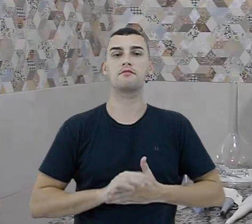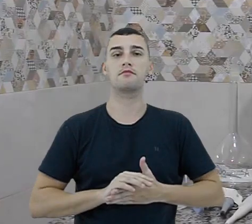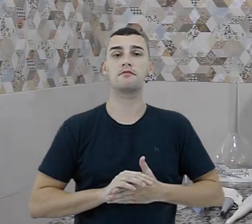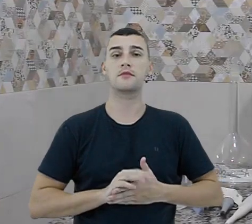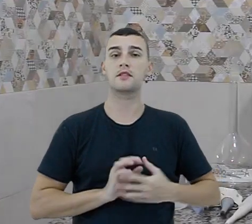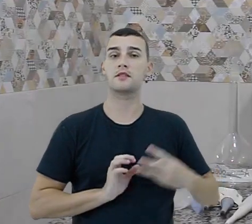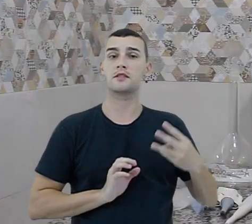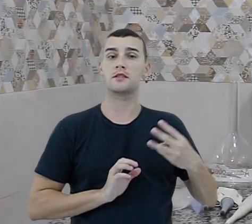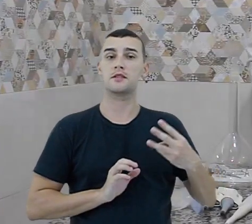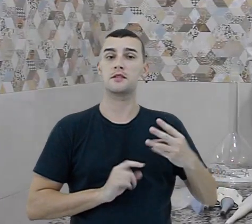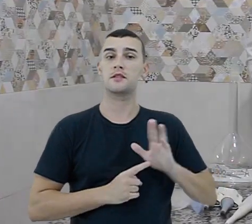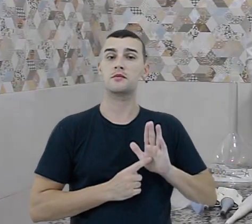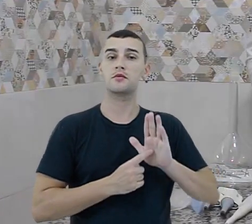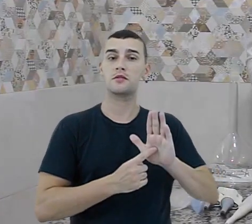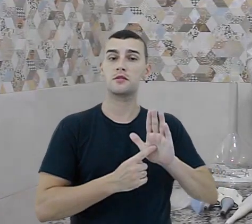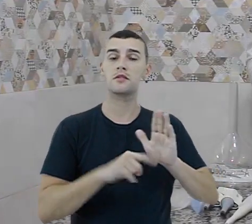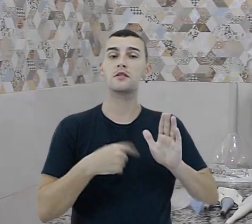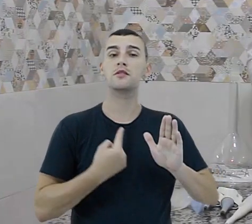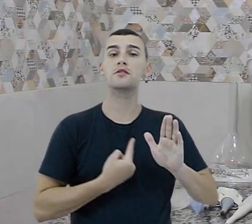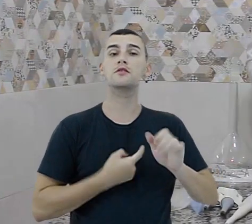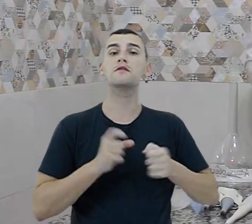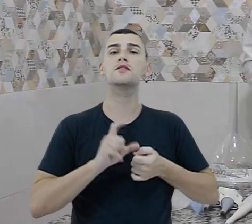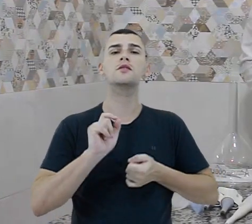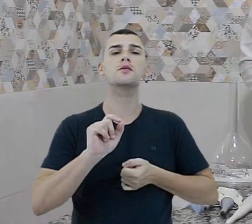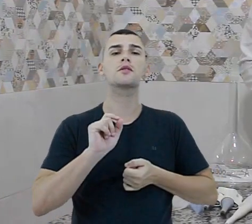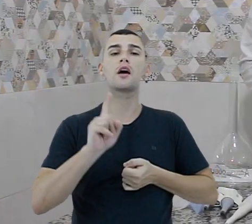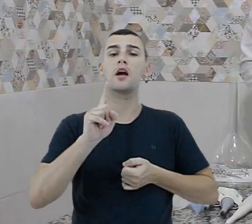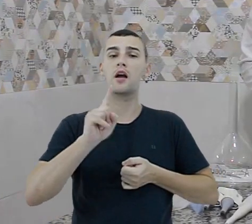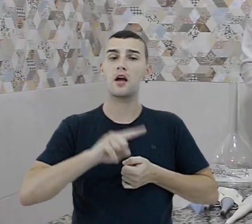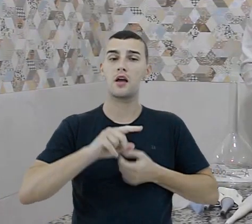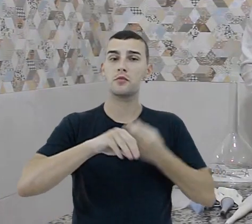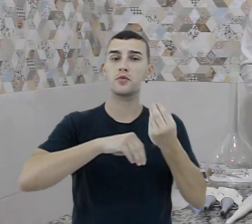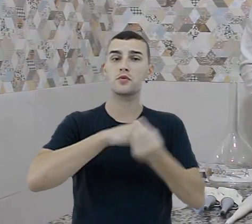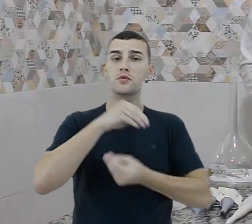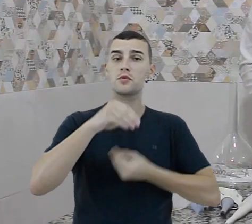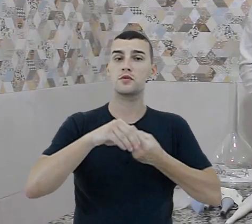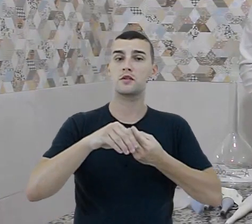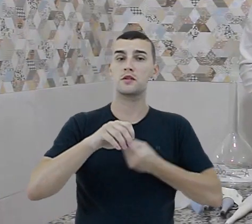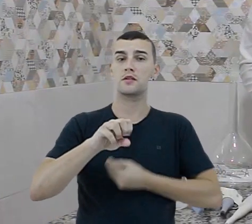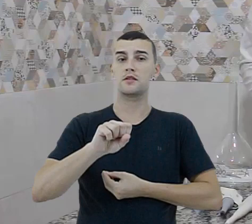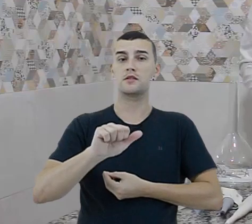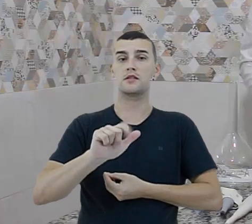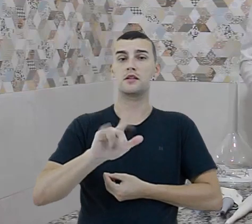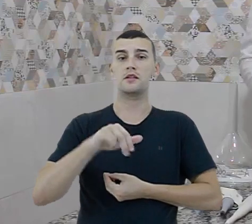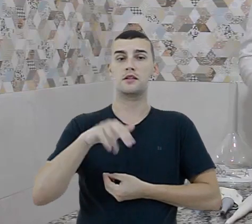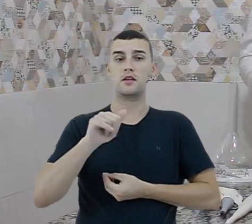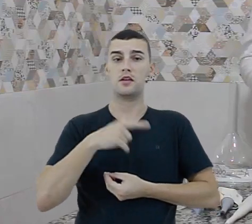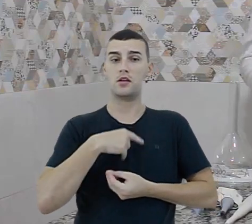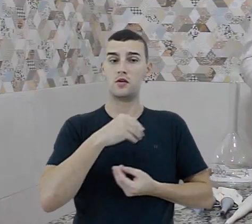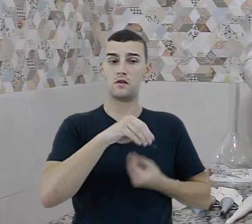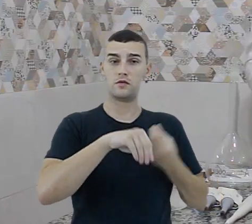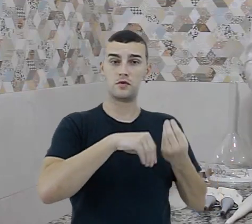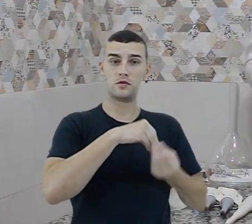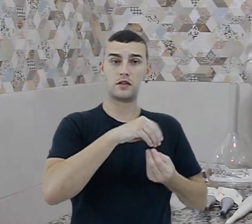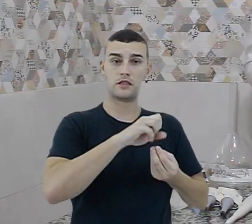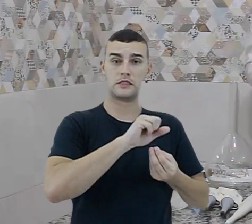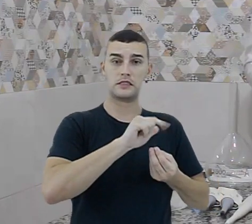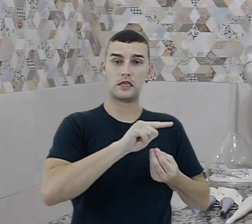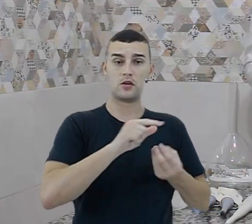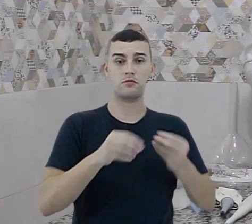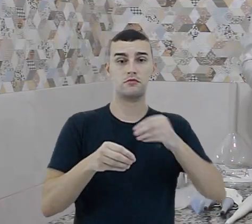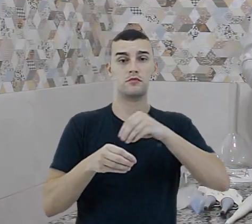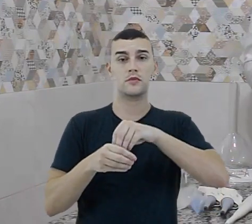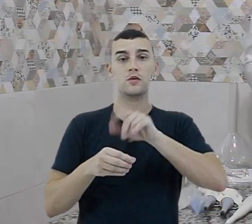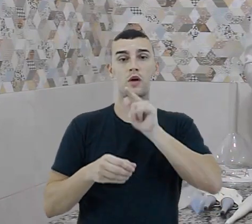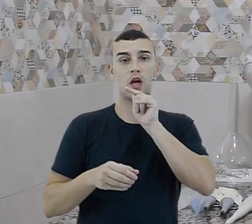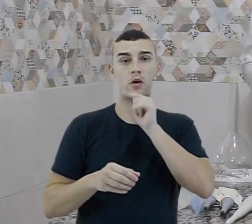nessa terceira demonstração nós vamos fazer uma solução salina. Então eu vou dissolver cloreto